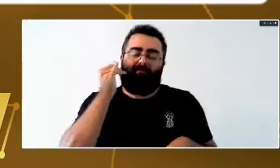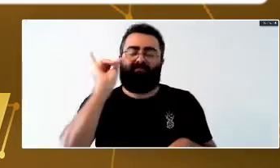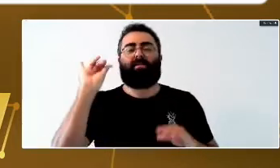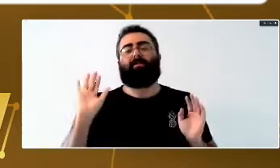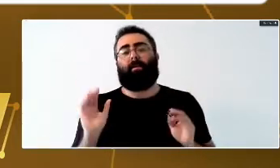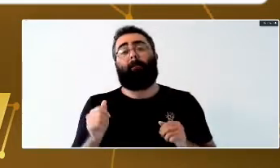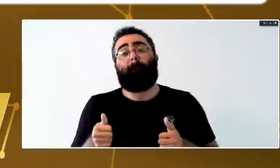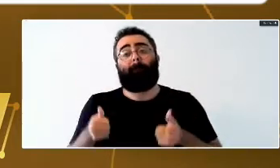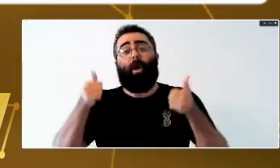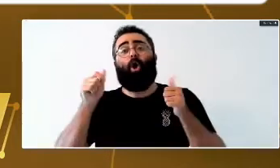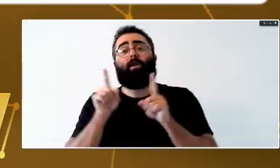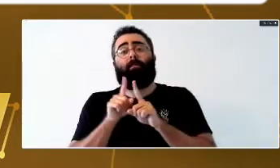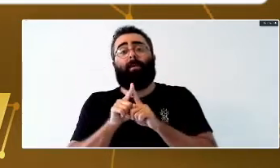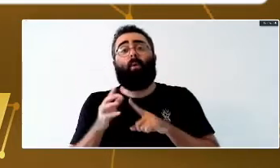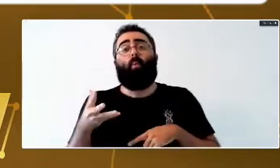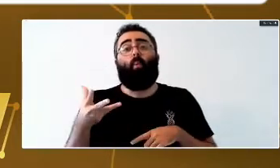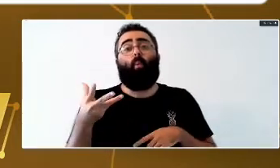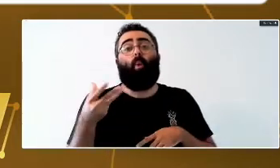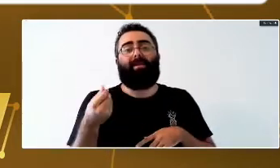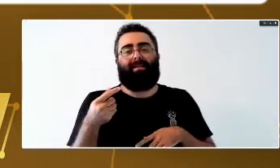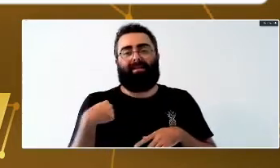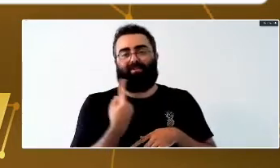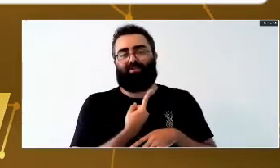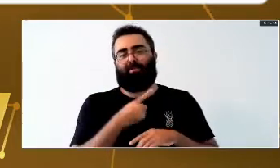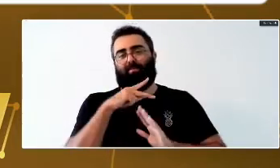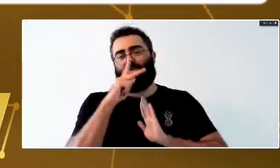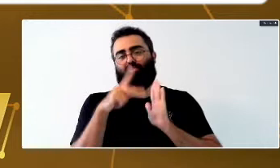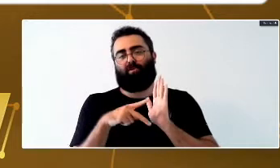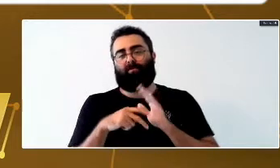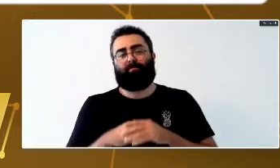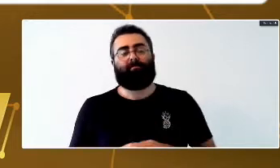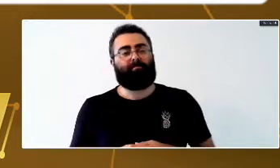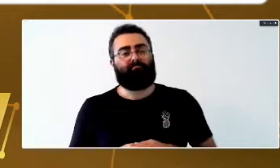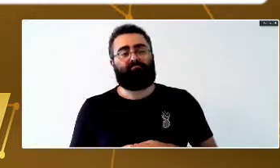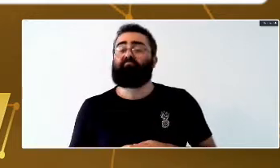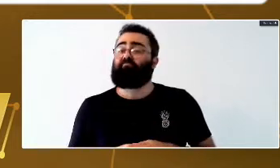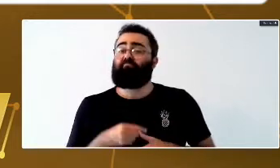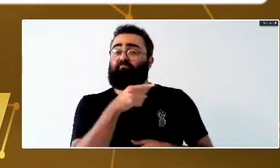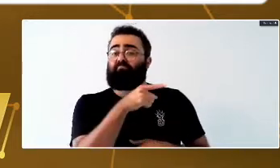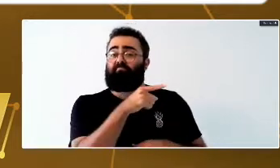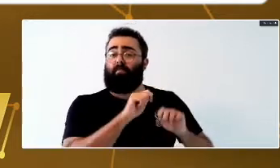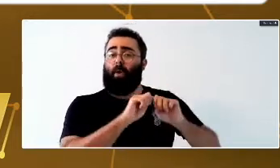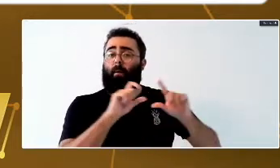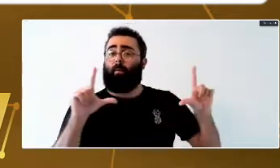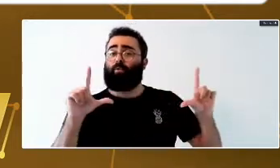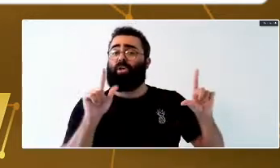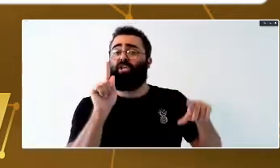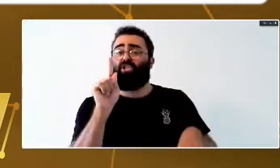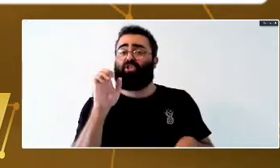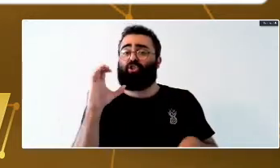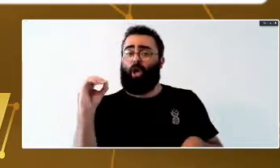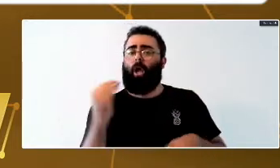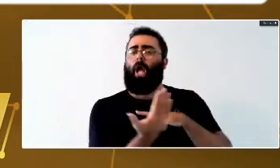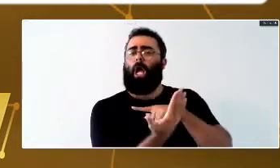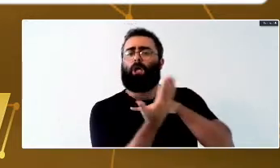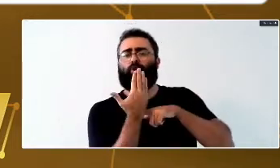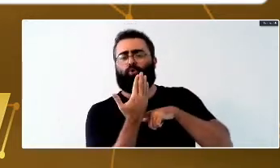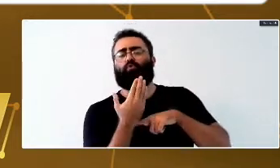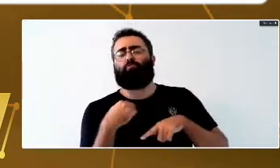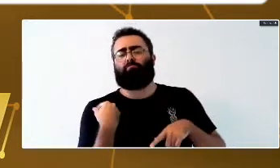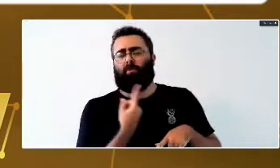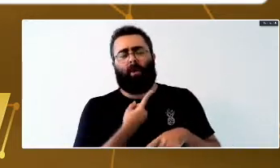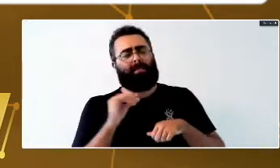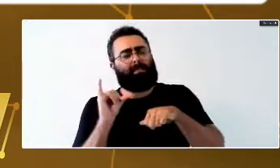para os nossos projetos. Então, a gente consegue, com isso, ter um foco maior nas nossas atividades